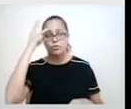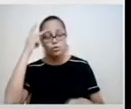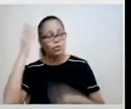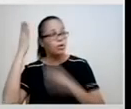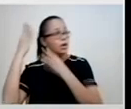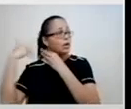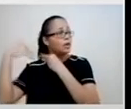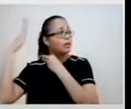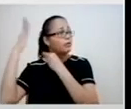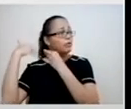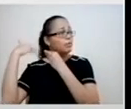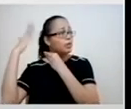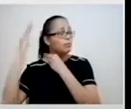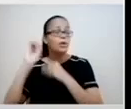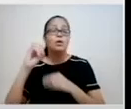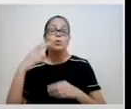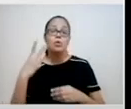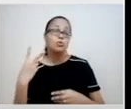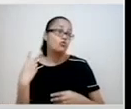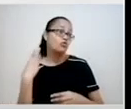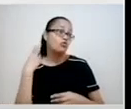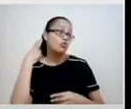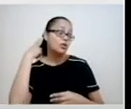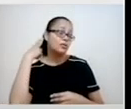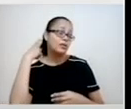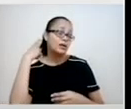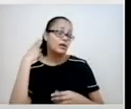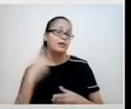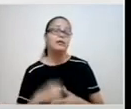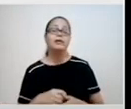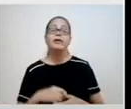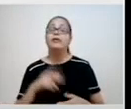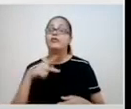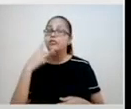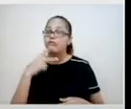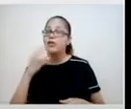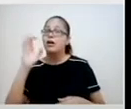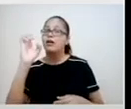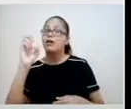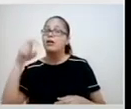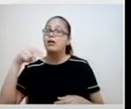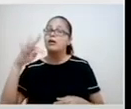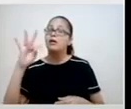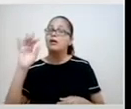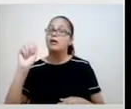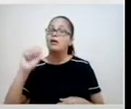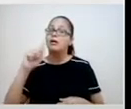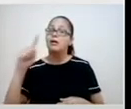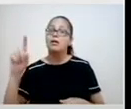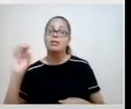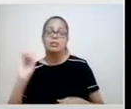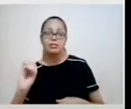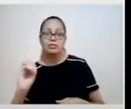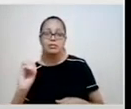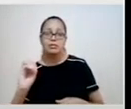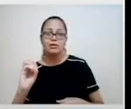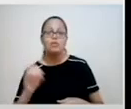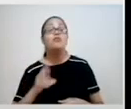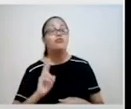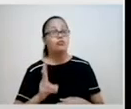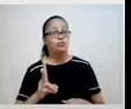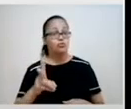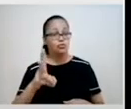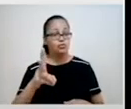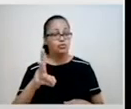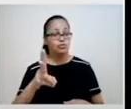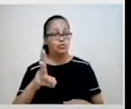cortar. Então, quando eu falo então, eu vou retomar o que eu estou dizendo antes. Eu vou dar sequência. É a